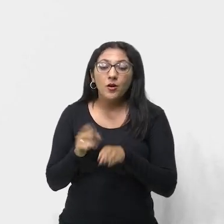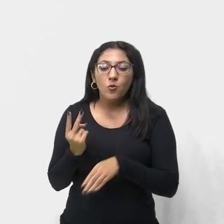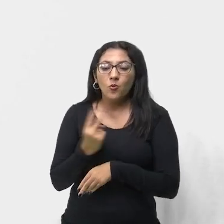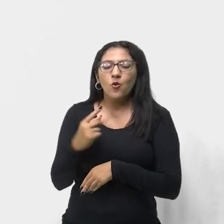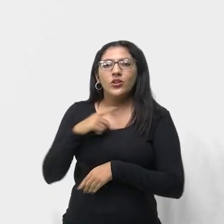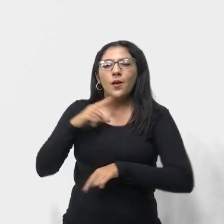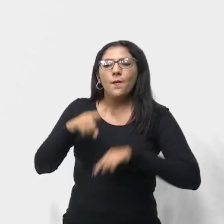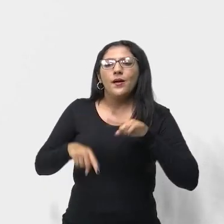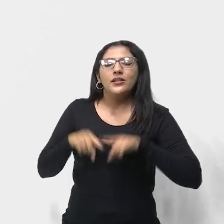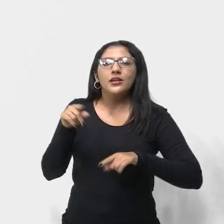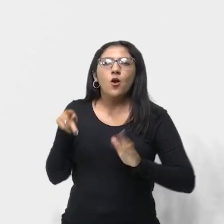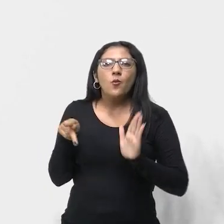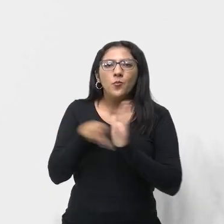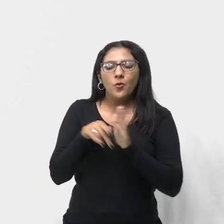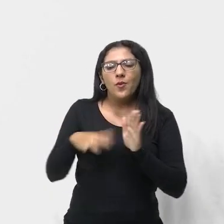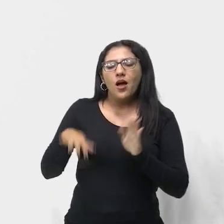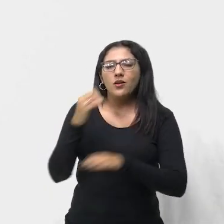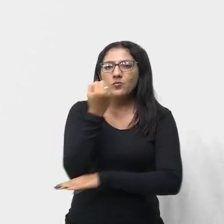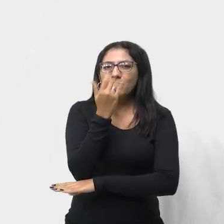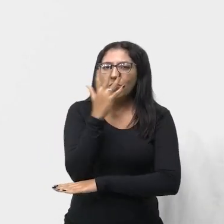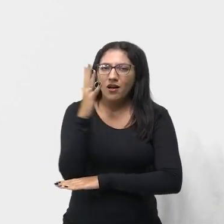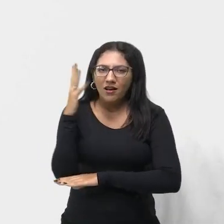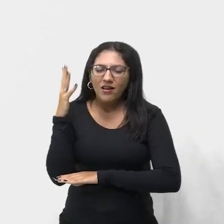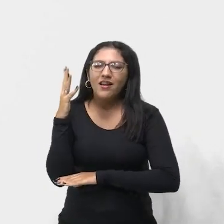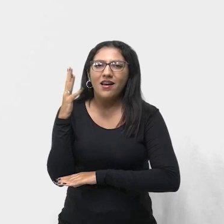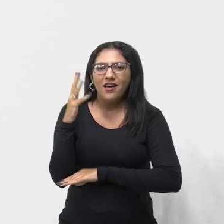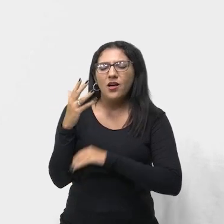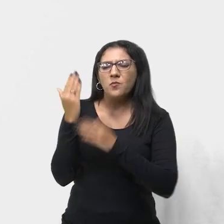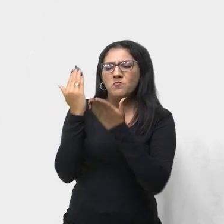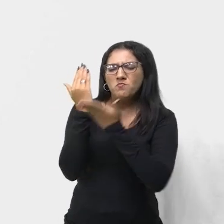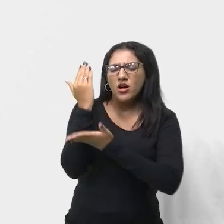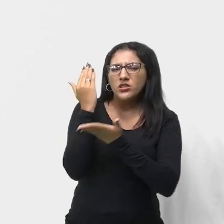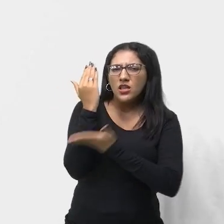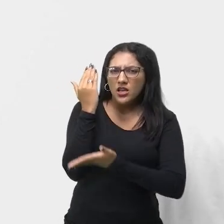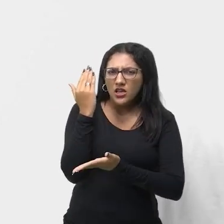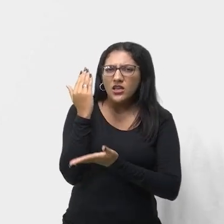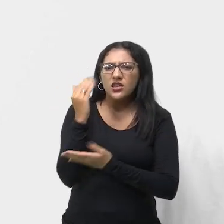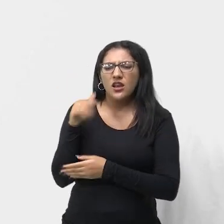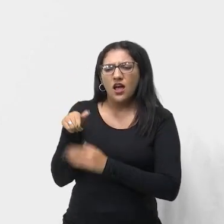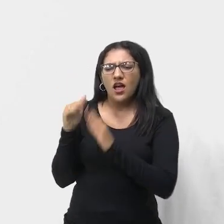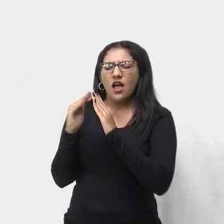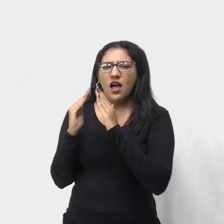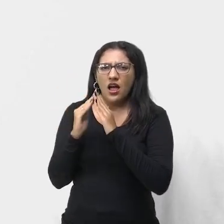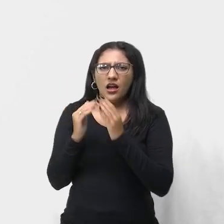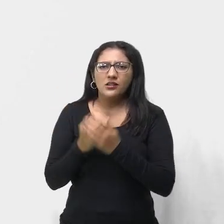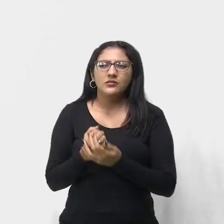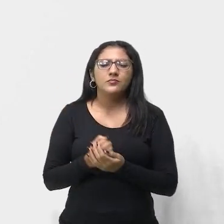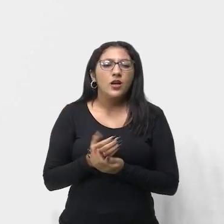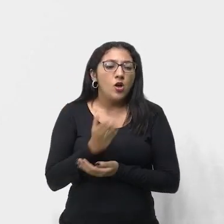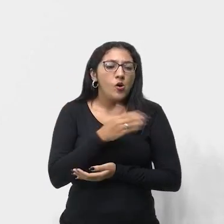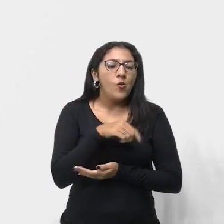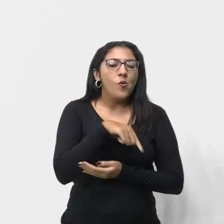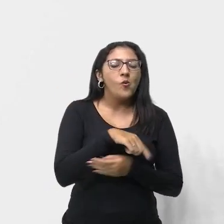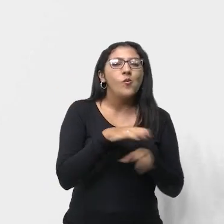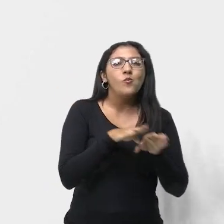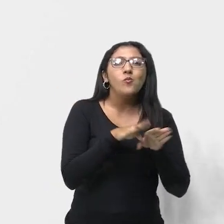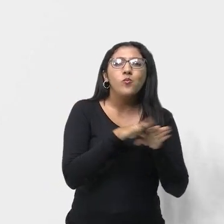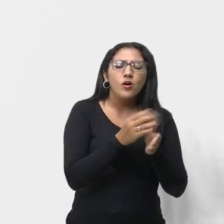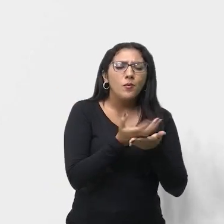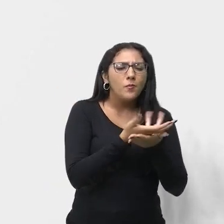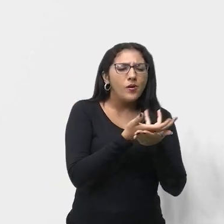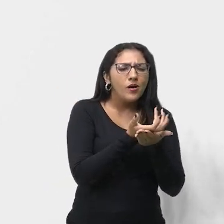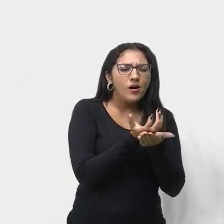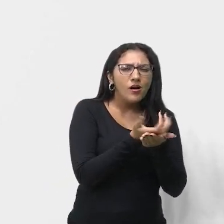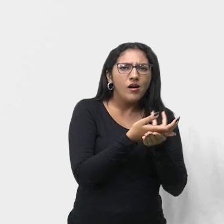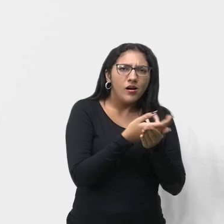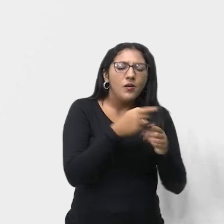de madeira, em algumas situações cobertas de palha, o ninho feito ali de gravetos e também algum tipo de palha